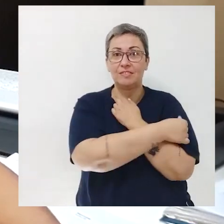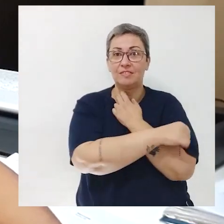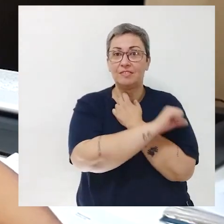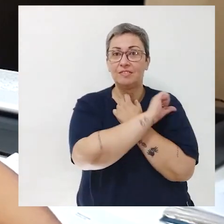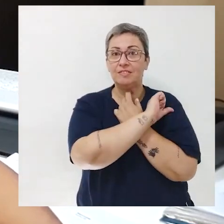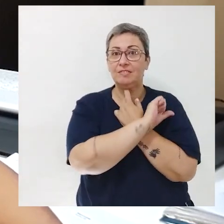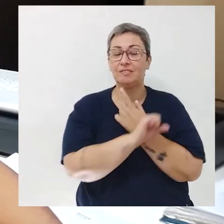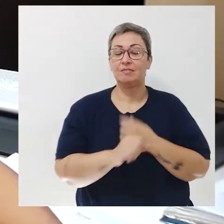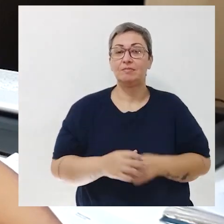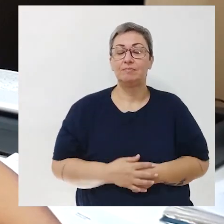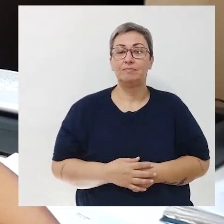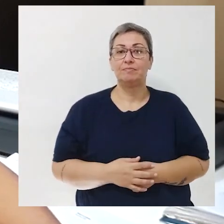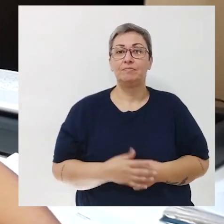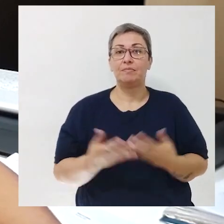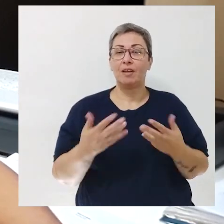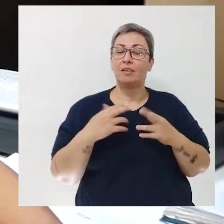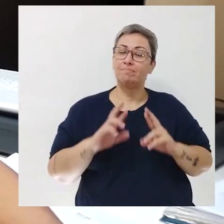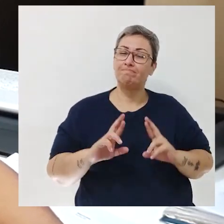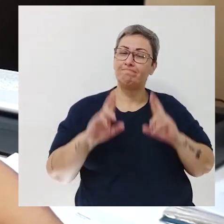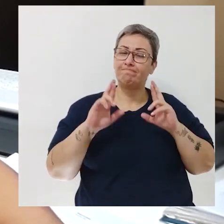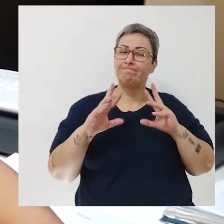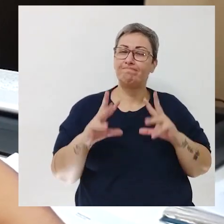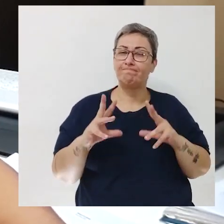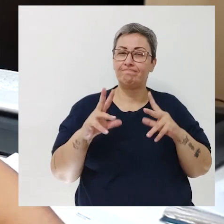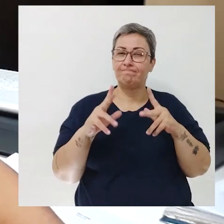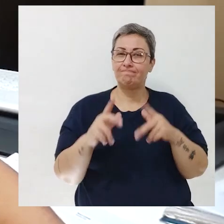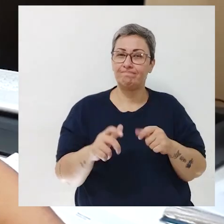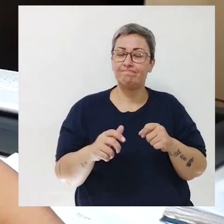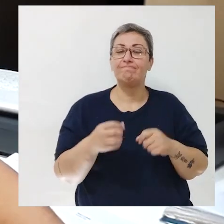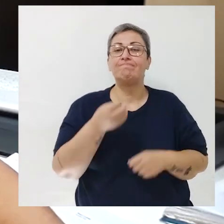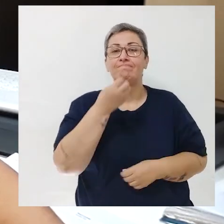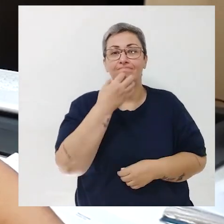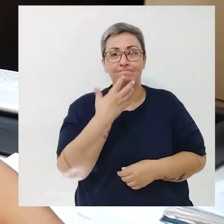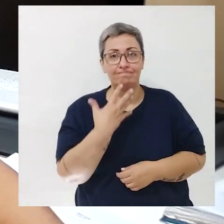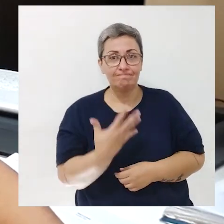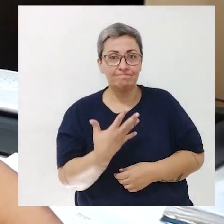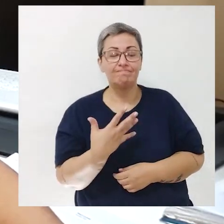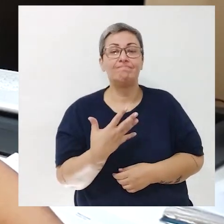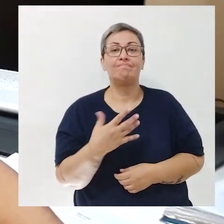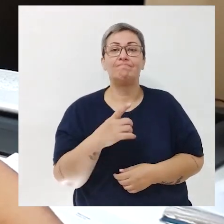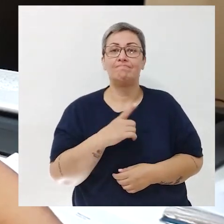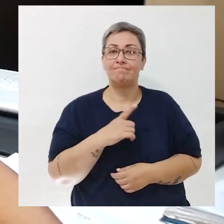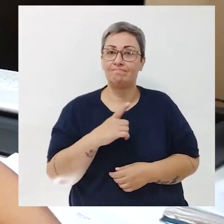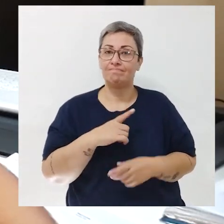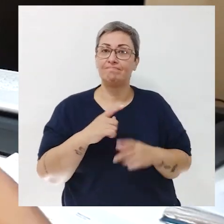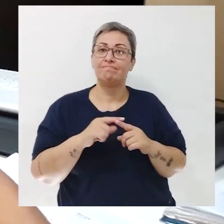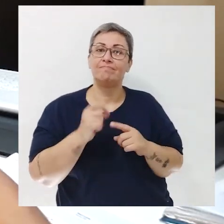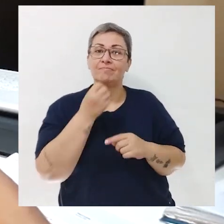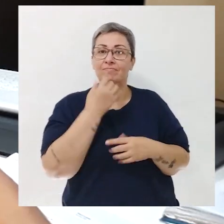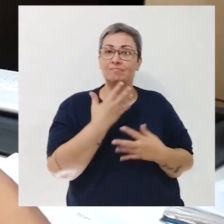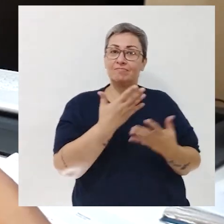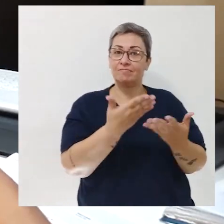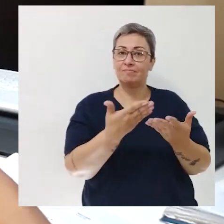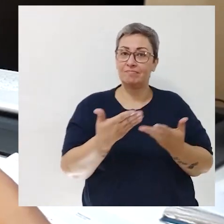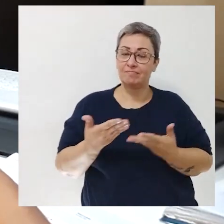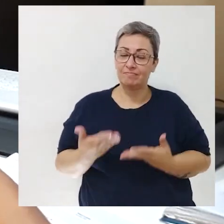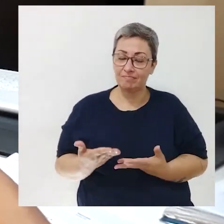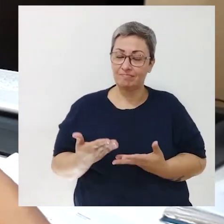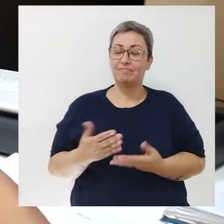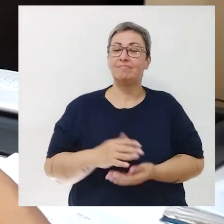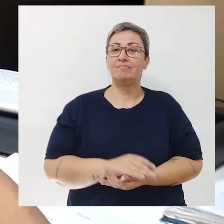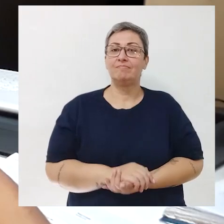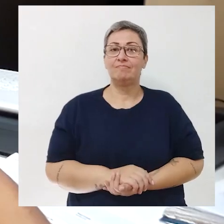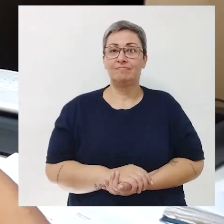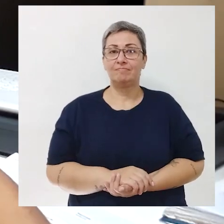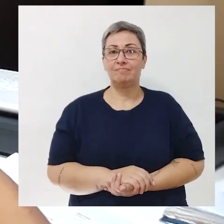EJA do ciclo 2. Eu espero que todos e todas estejam bem, sejam muito bem-vindos e